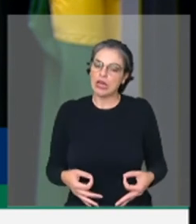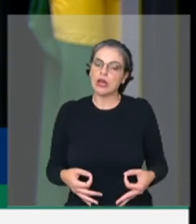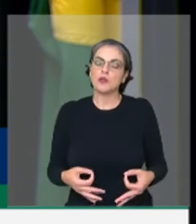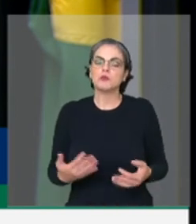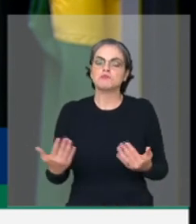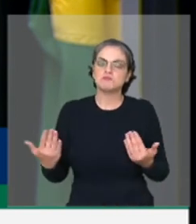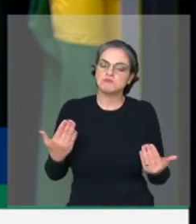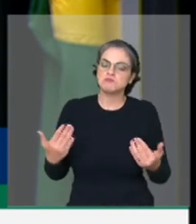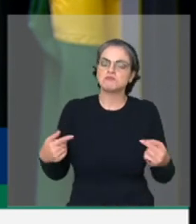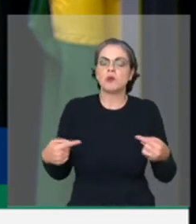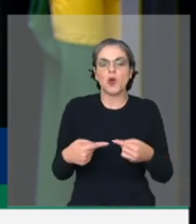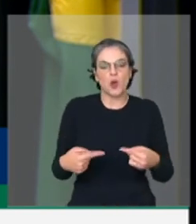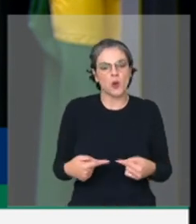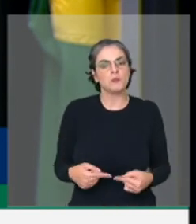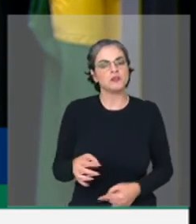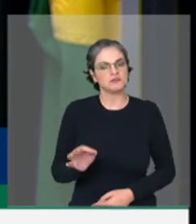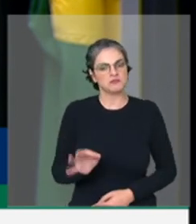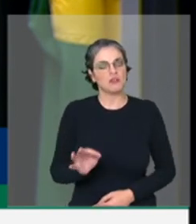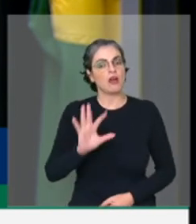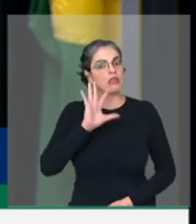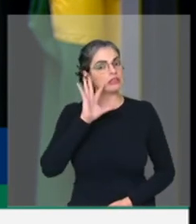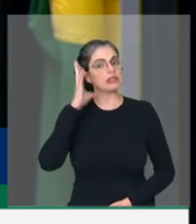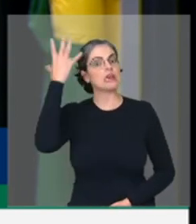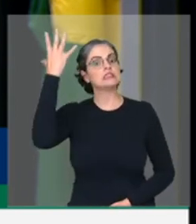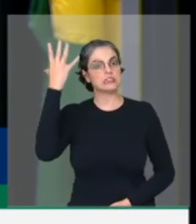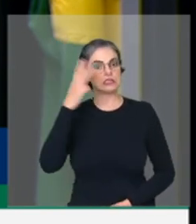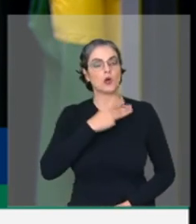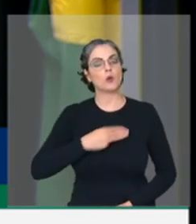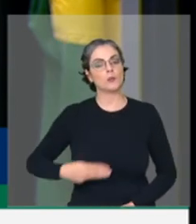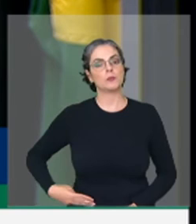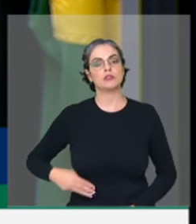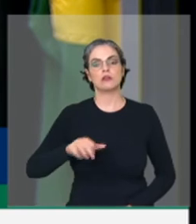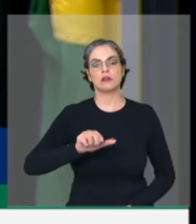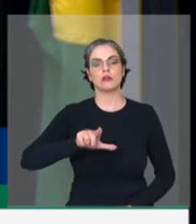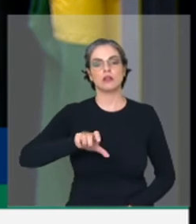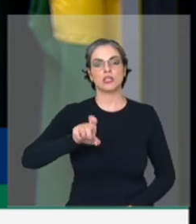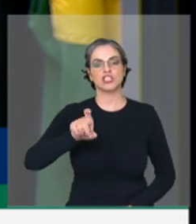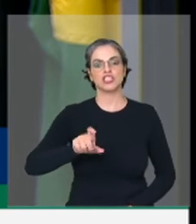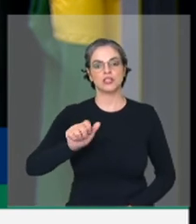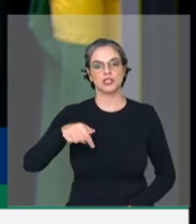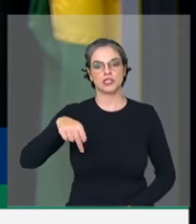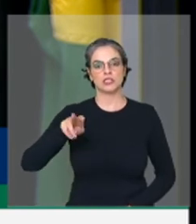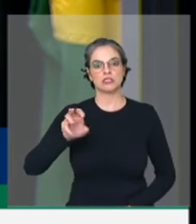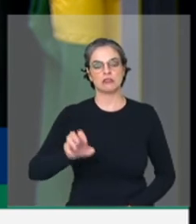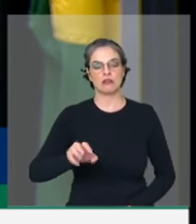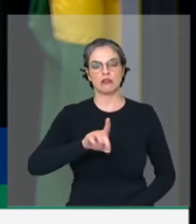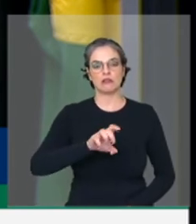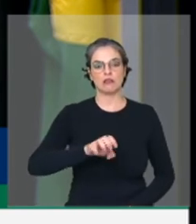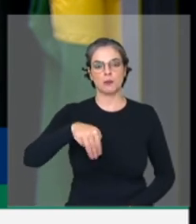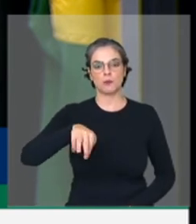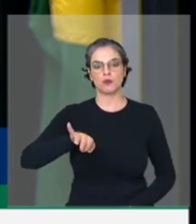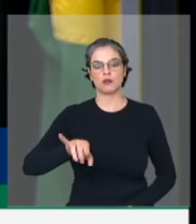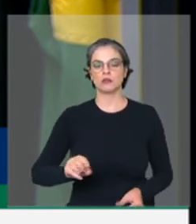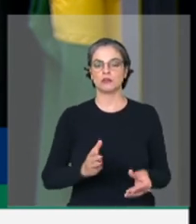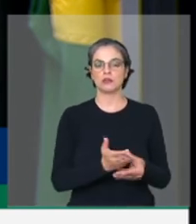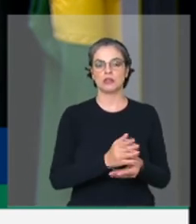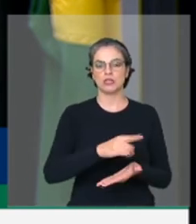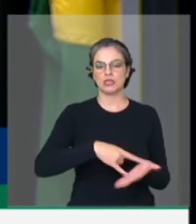proporcional a decisão proferida pelo ministro Alexandre de Moraes nos autos do inquérito